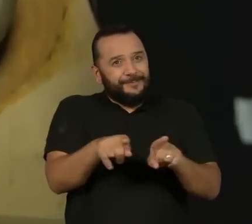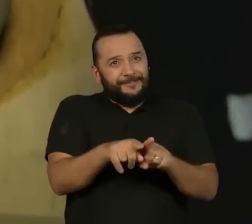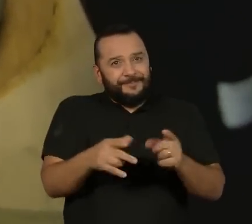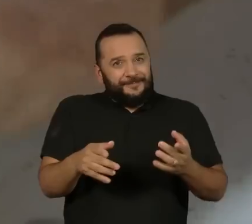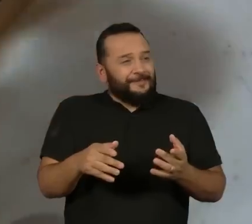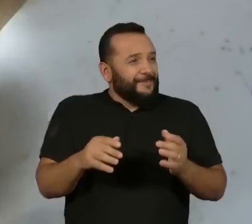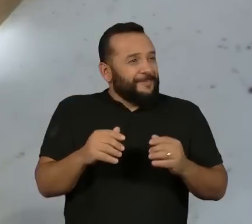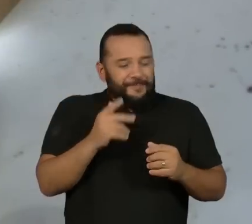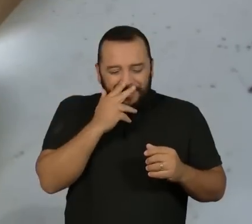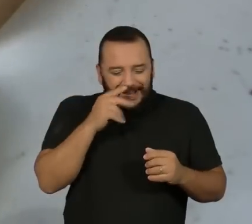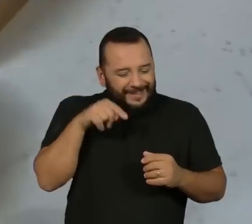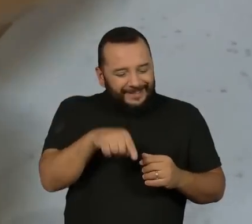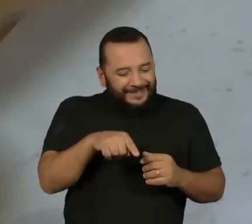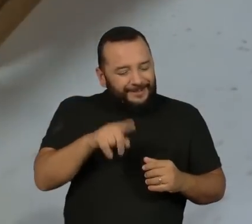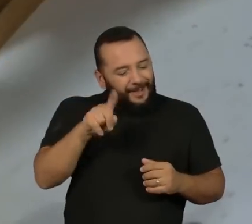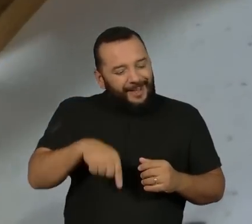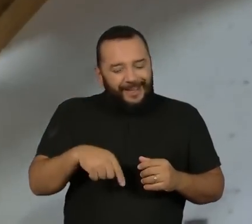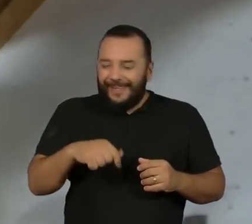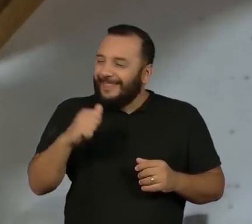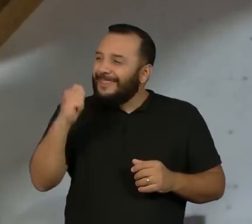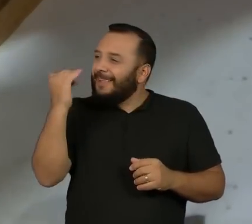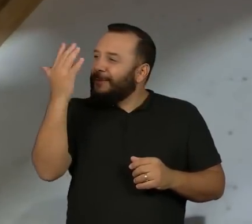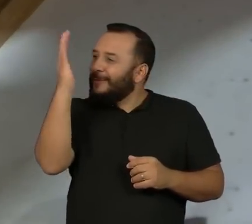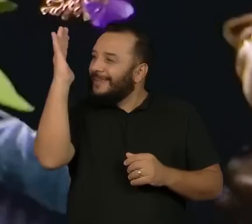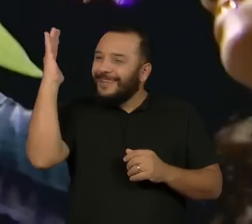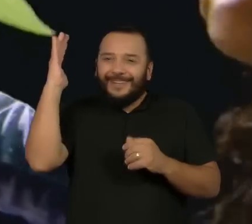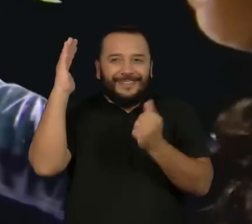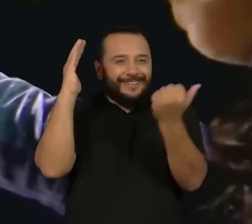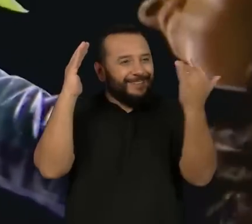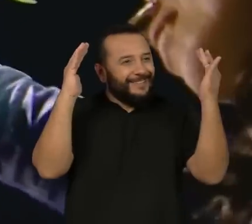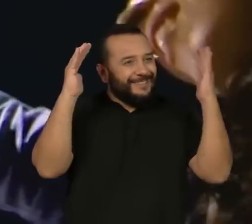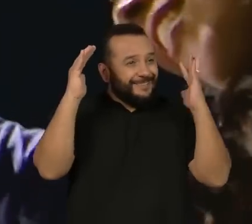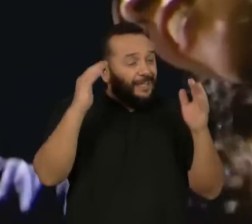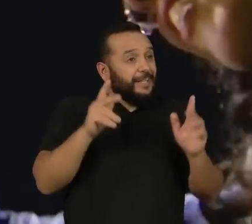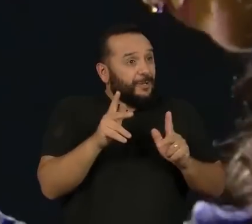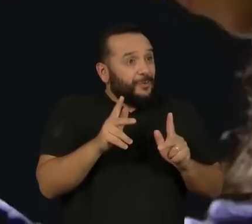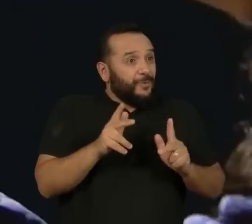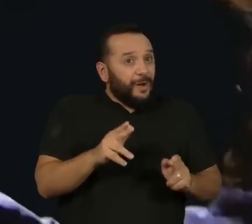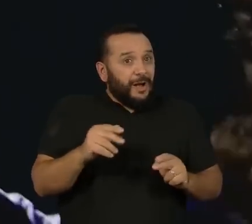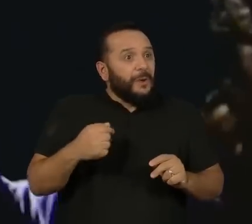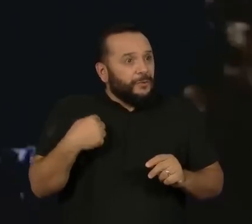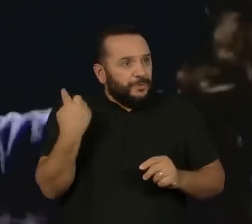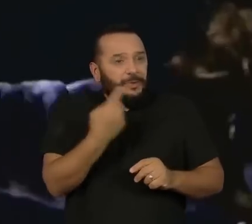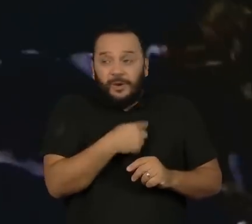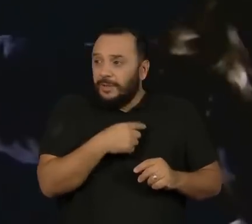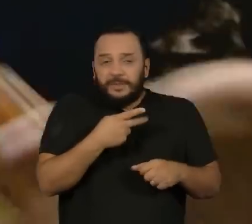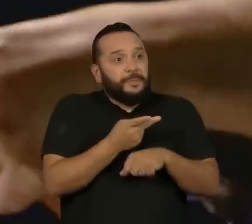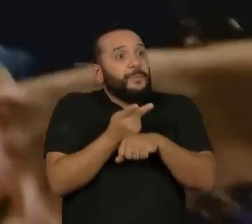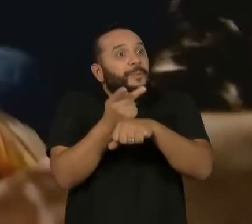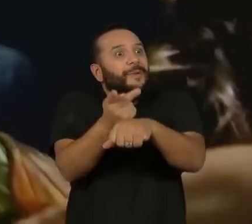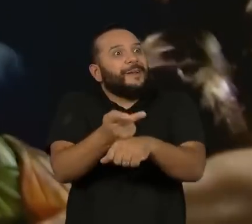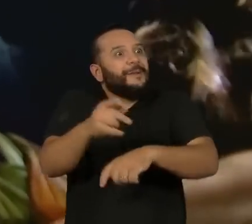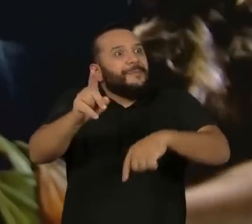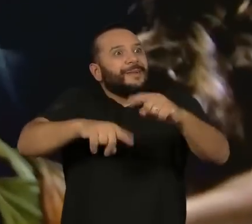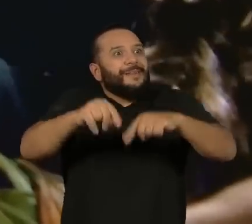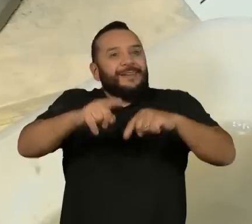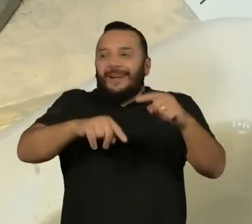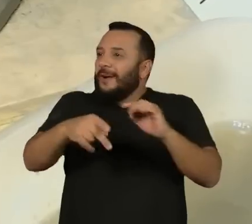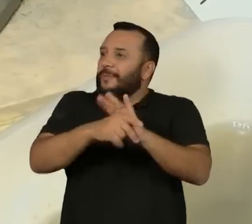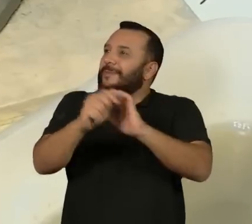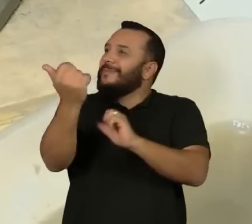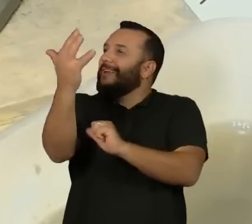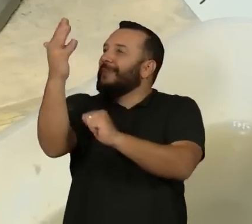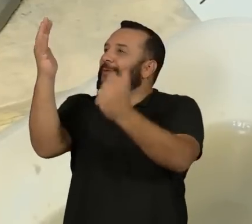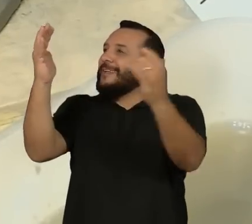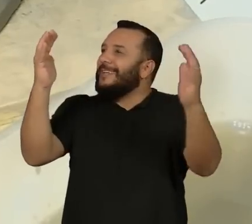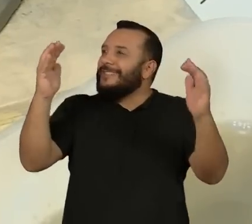com a natureza, eles adoram, igual nós fizemos agora, sair à caça de materiais que a natureza tem, para